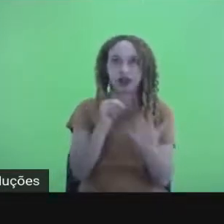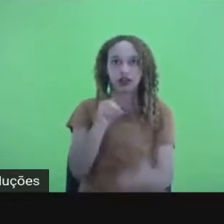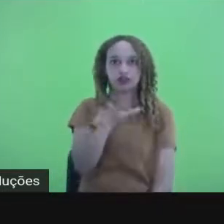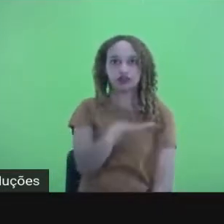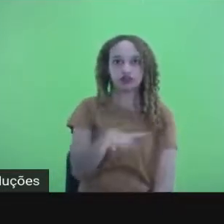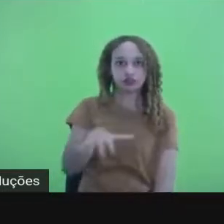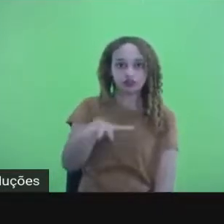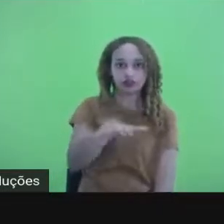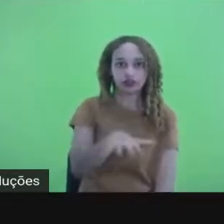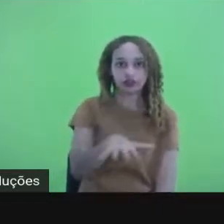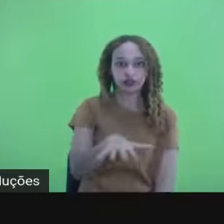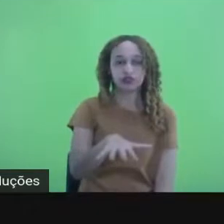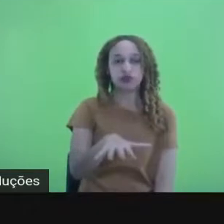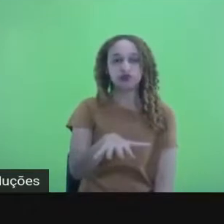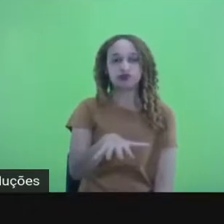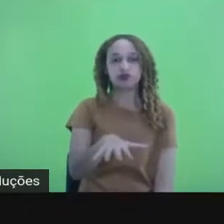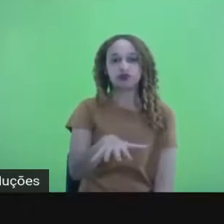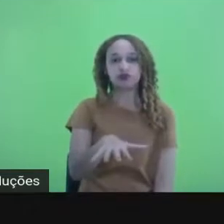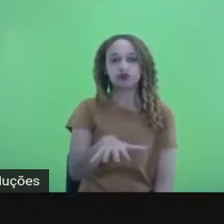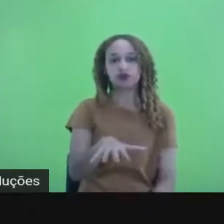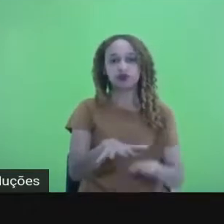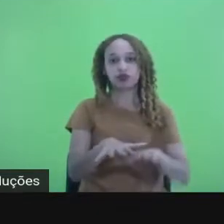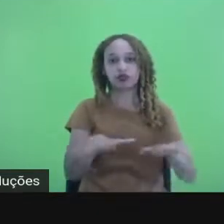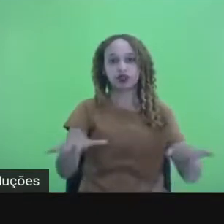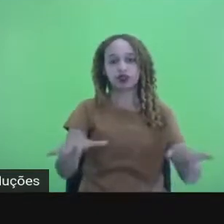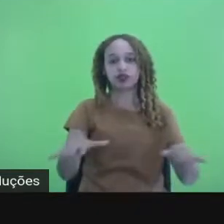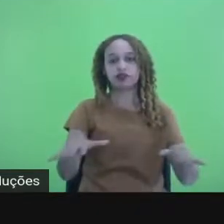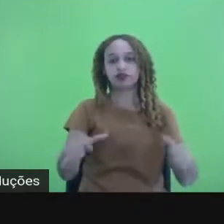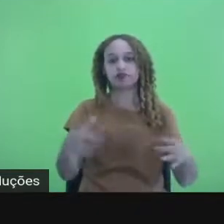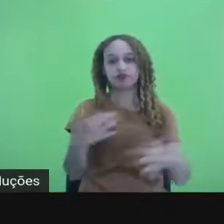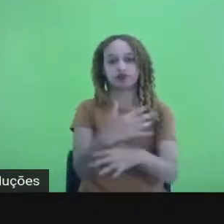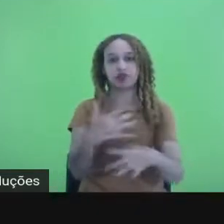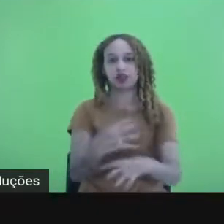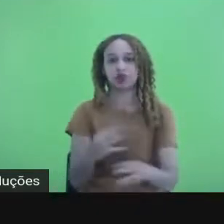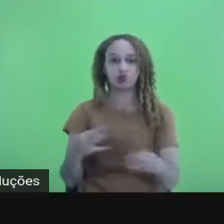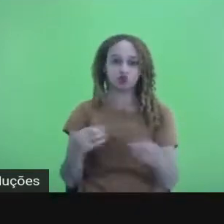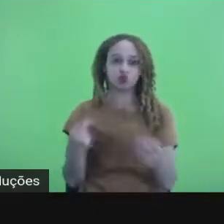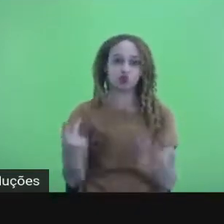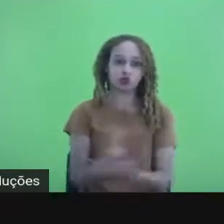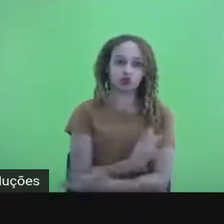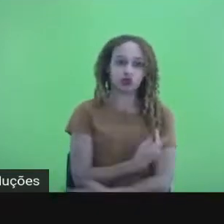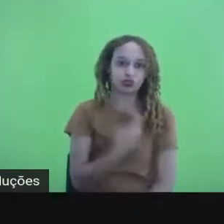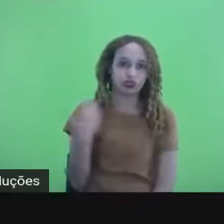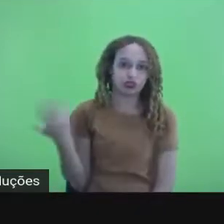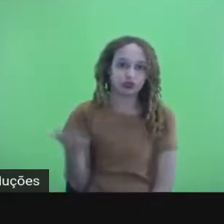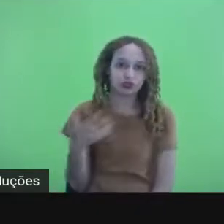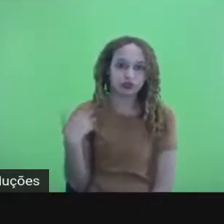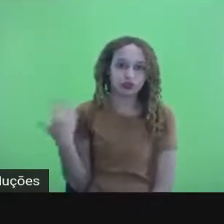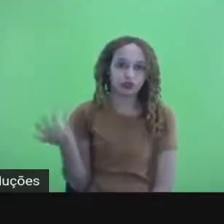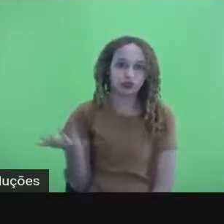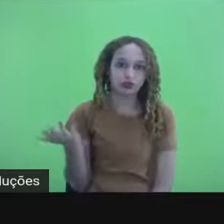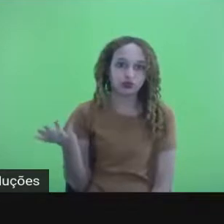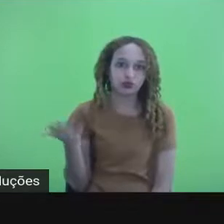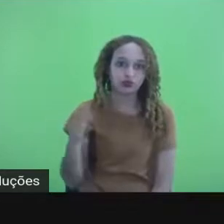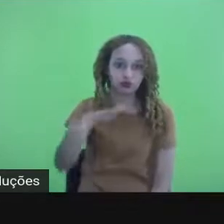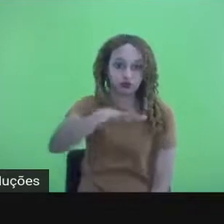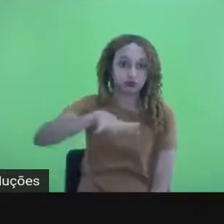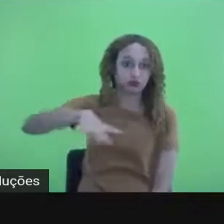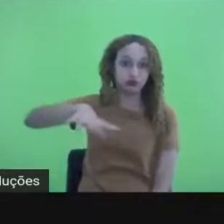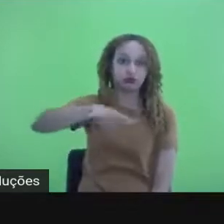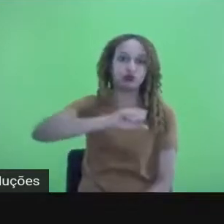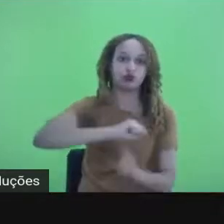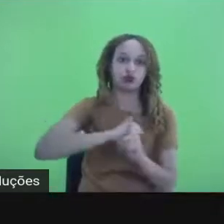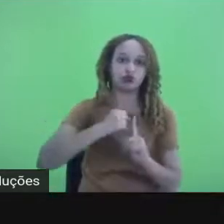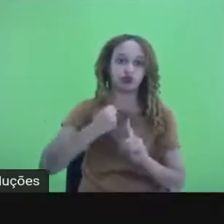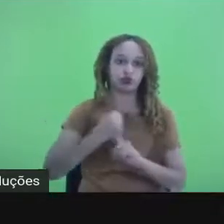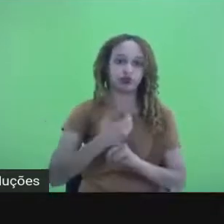na parte física, né, das cidades, de tudo que se passa no ambiente social.